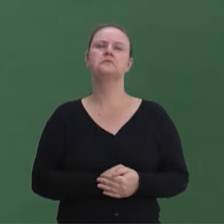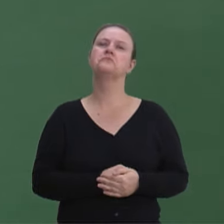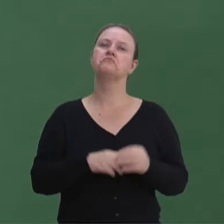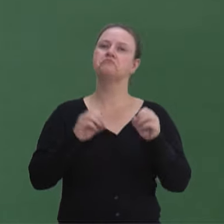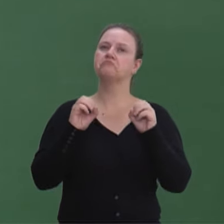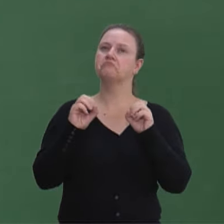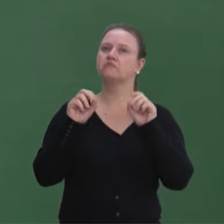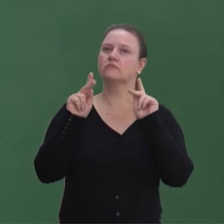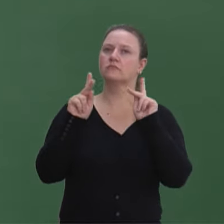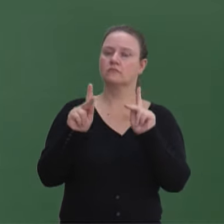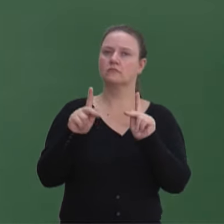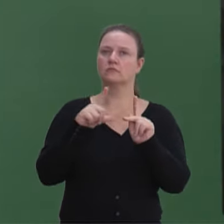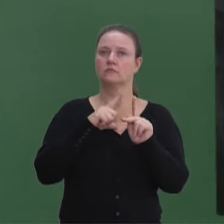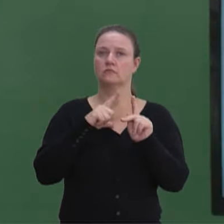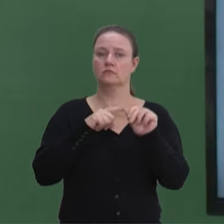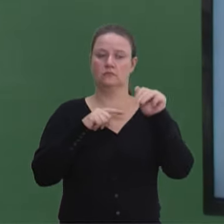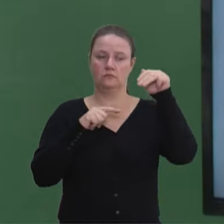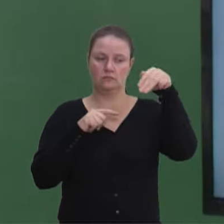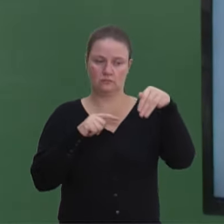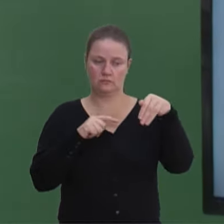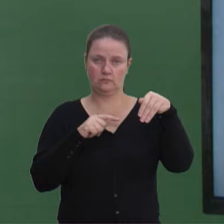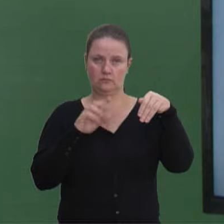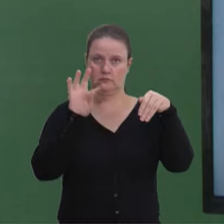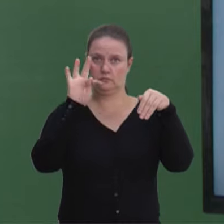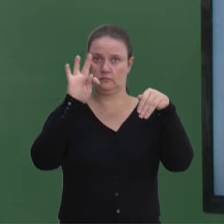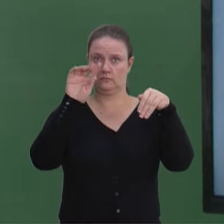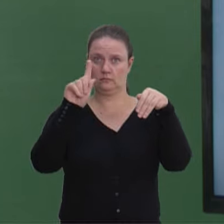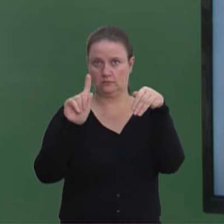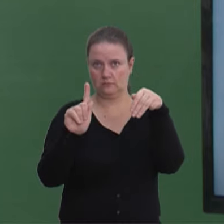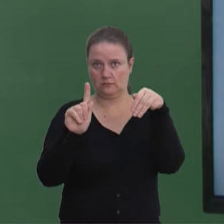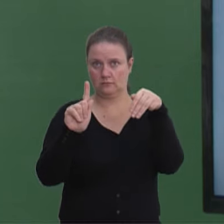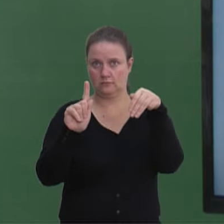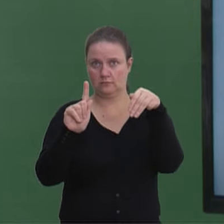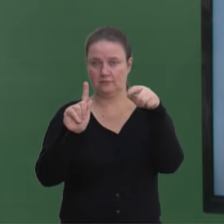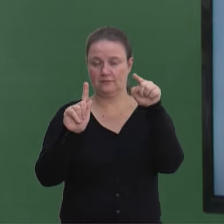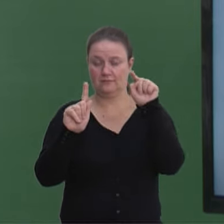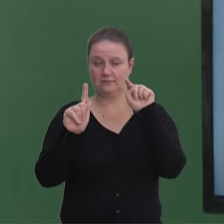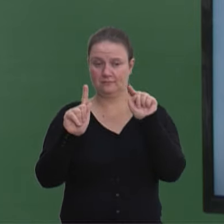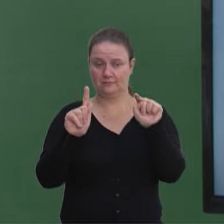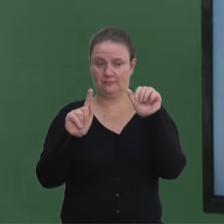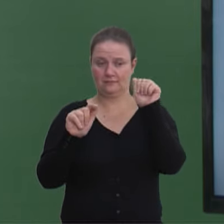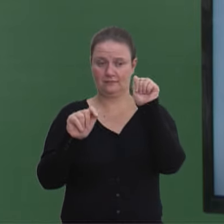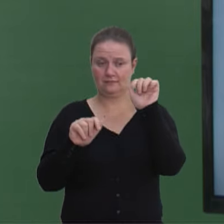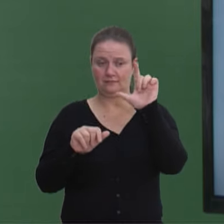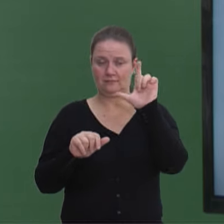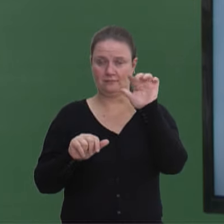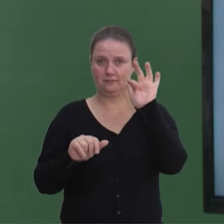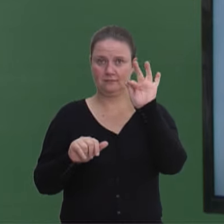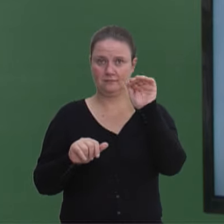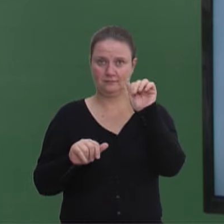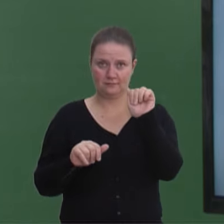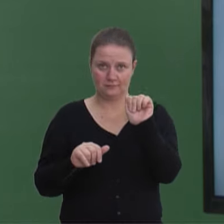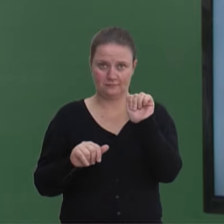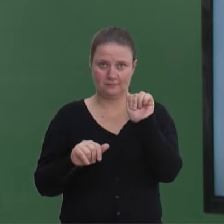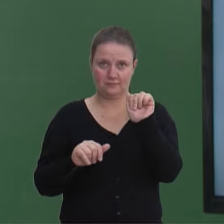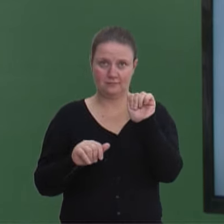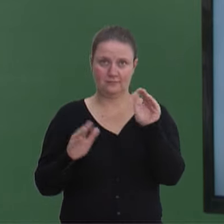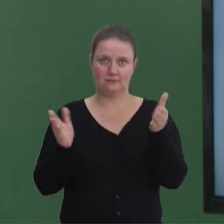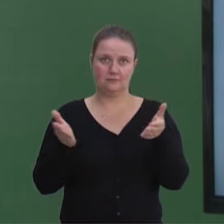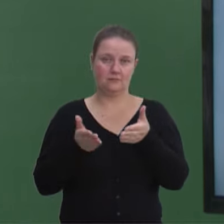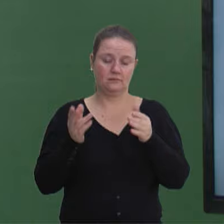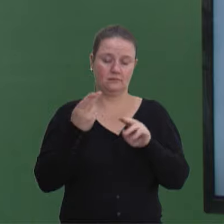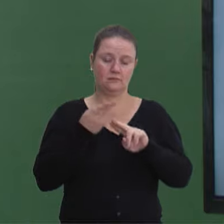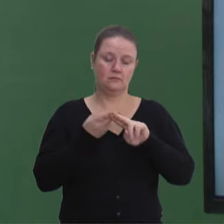Tá. Tenho que o M é dado pela tangente de alfa. Vou utilizar a tangente de